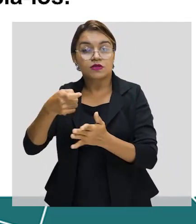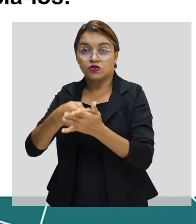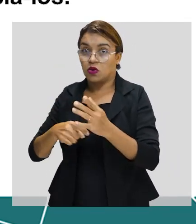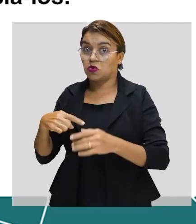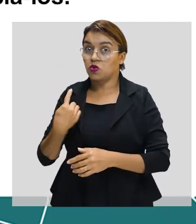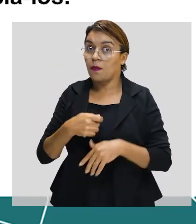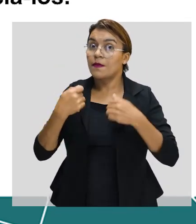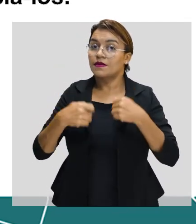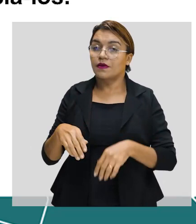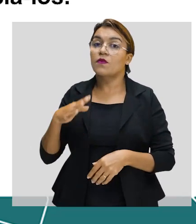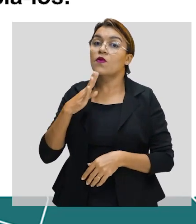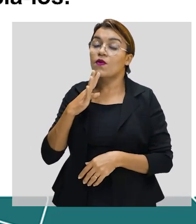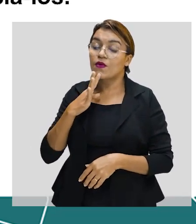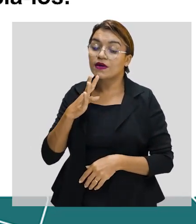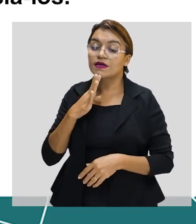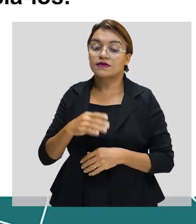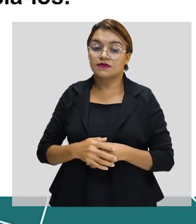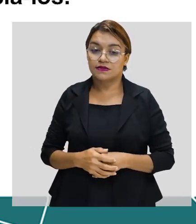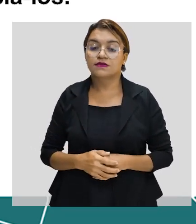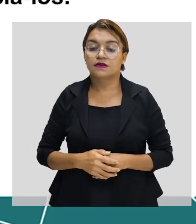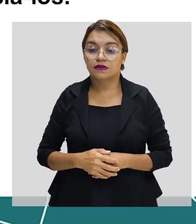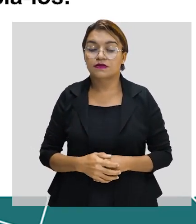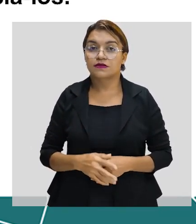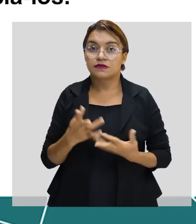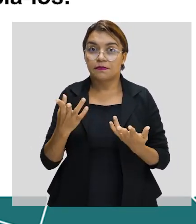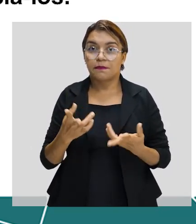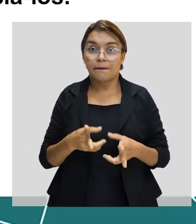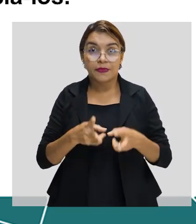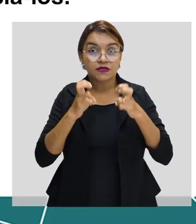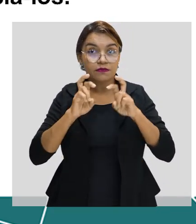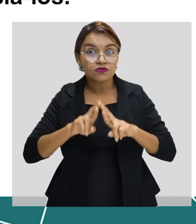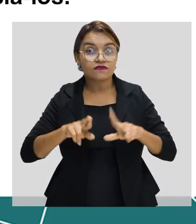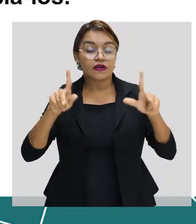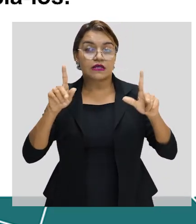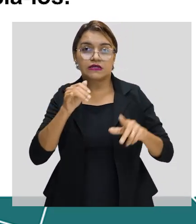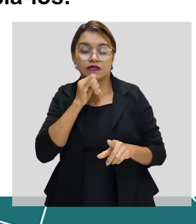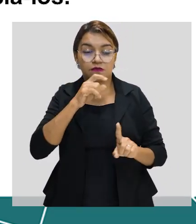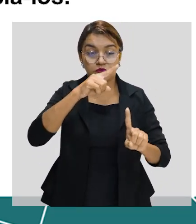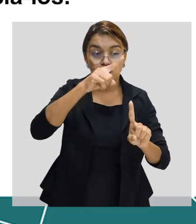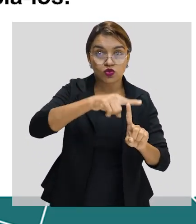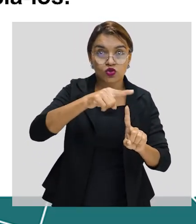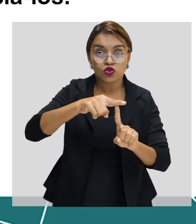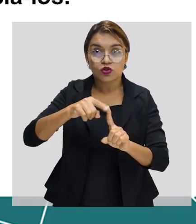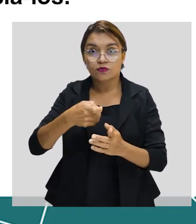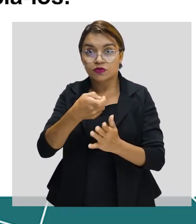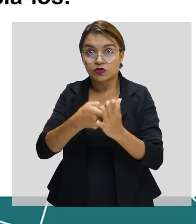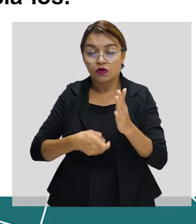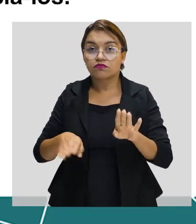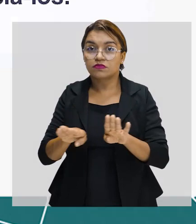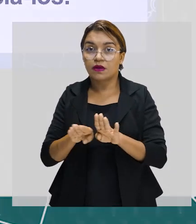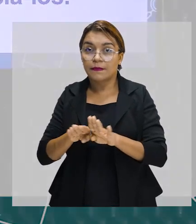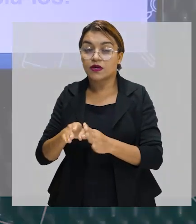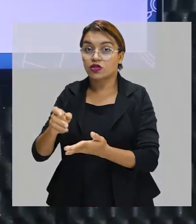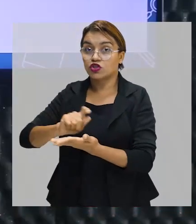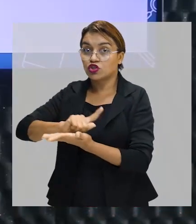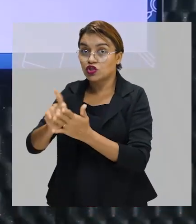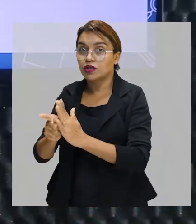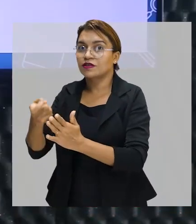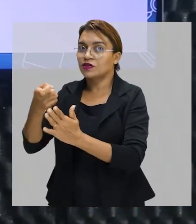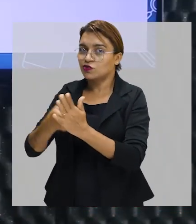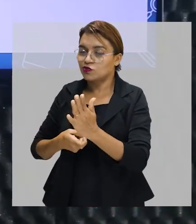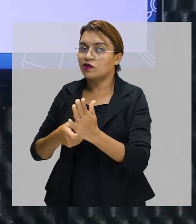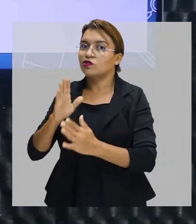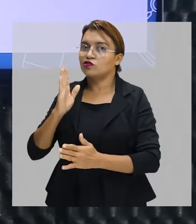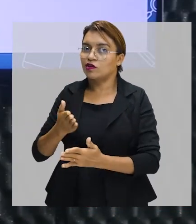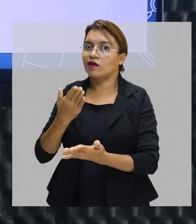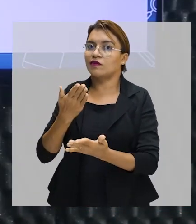que conhecer e diferenciar o que é tipo textual, o que é gênero textual. Nós já falamos em outra aula,